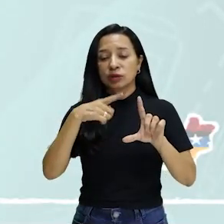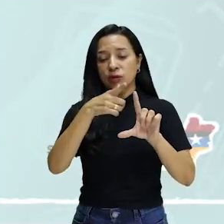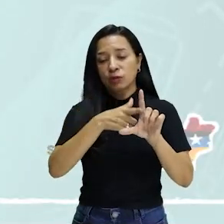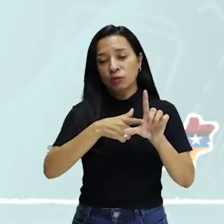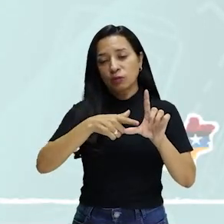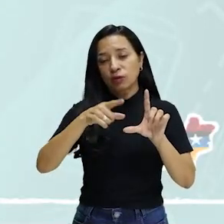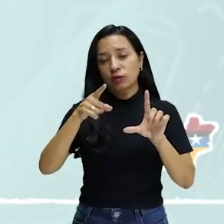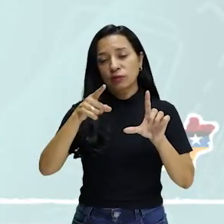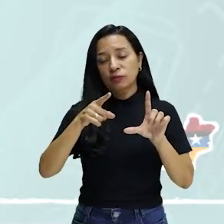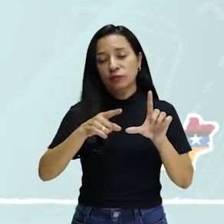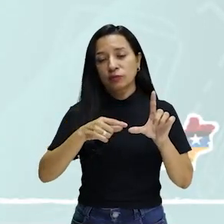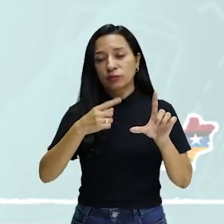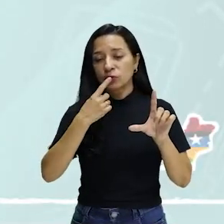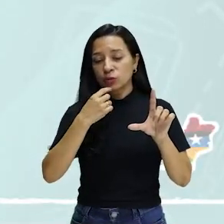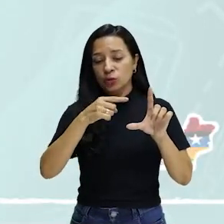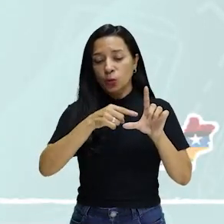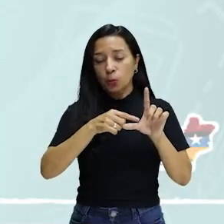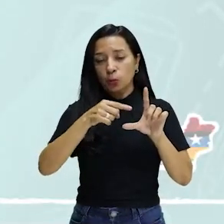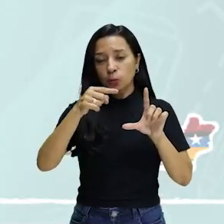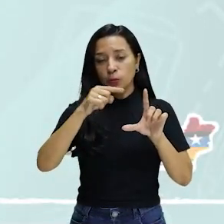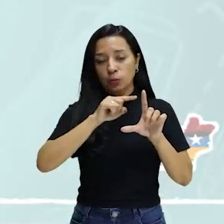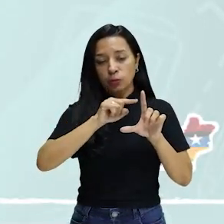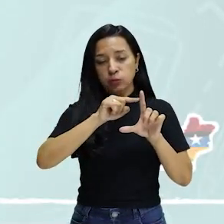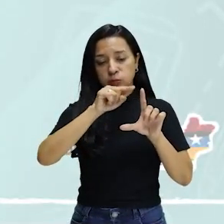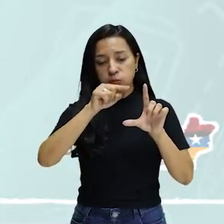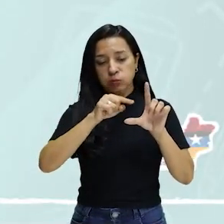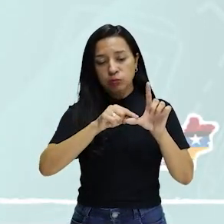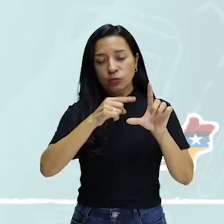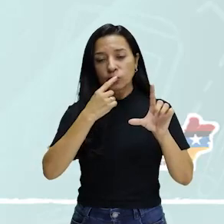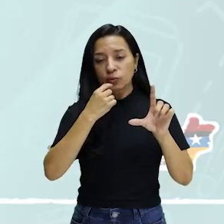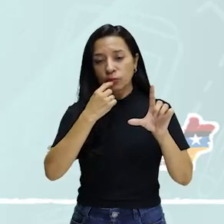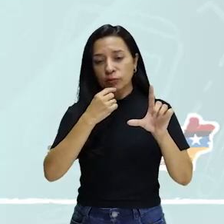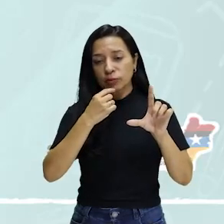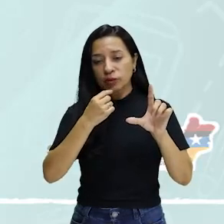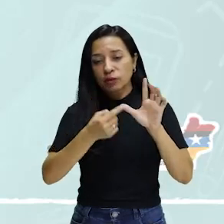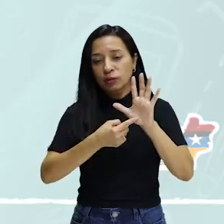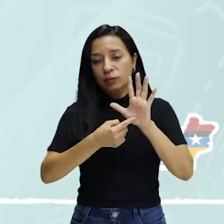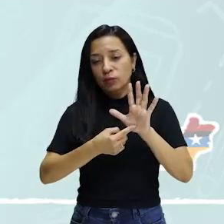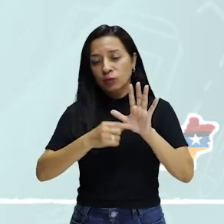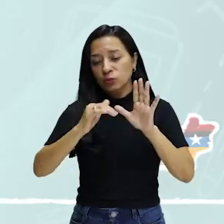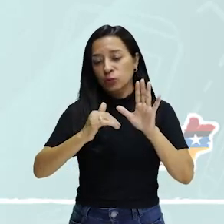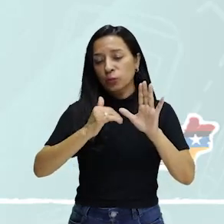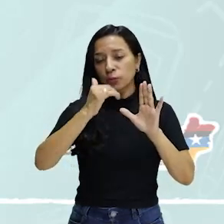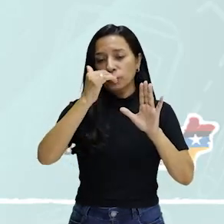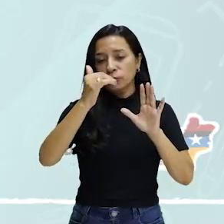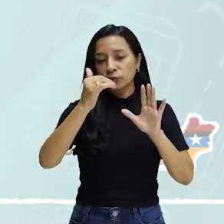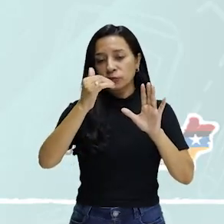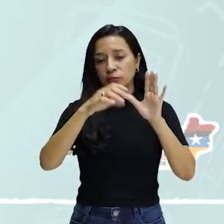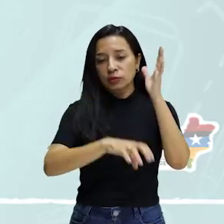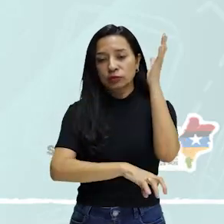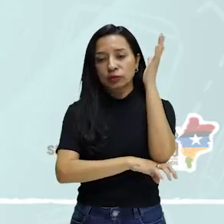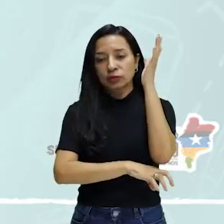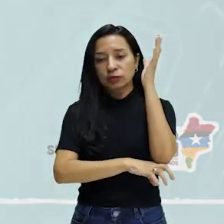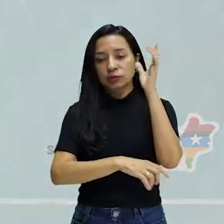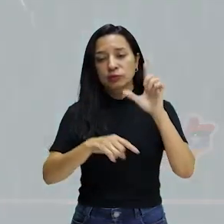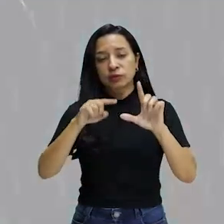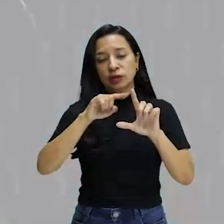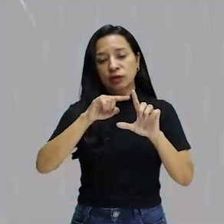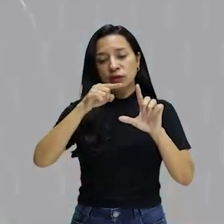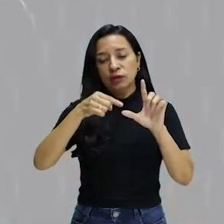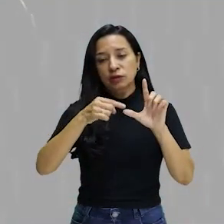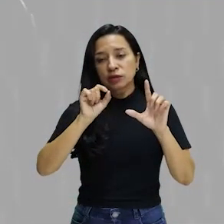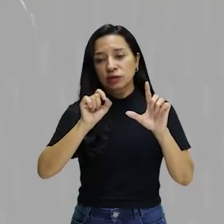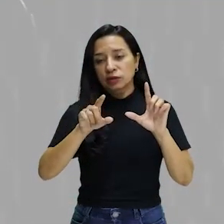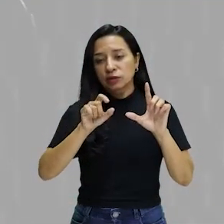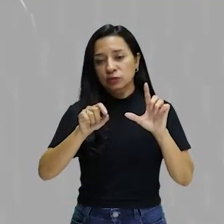A linha vermelha representa o crescimento da raiz, né? E a linha azul representa